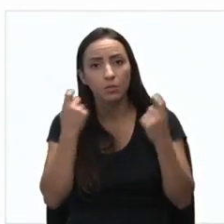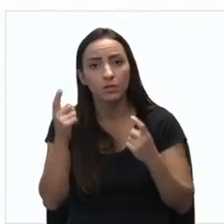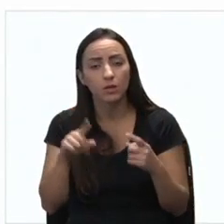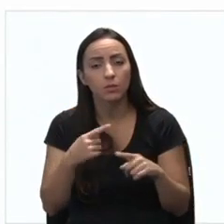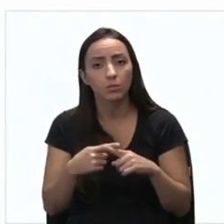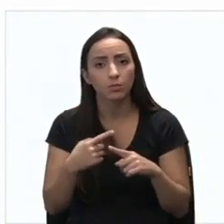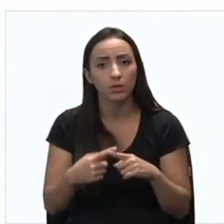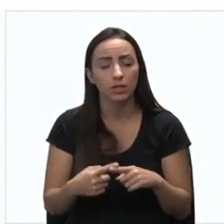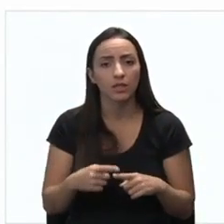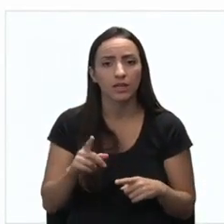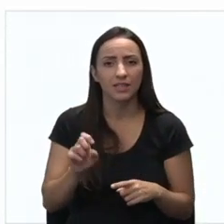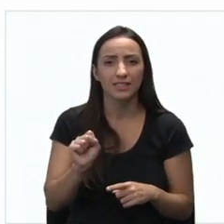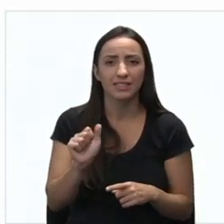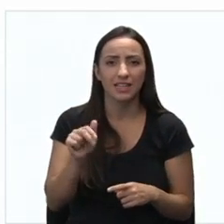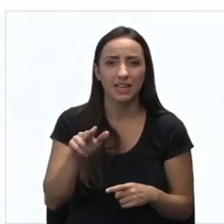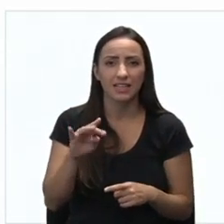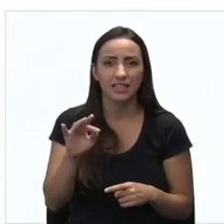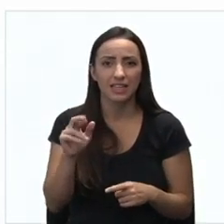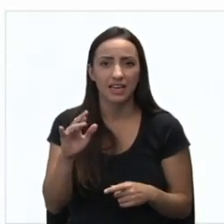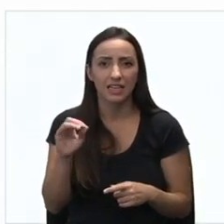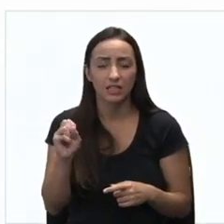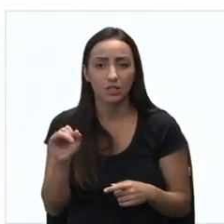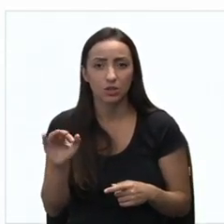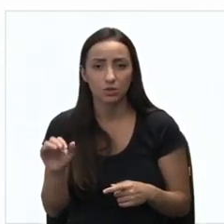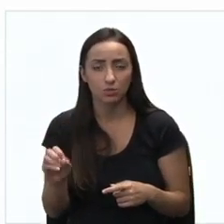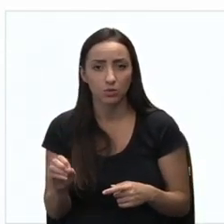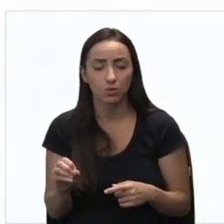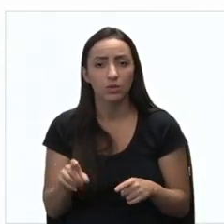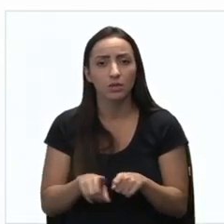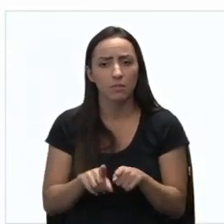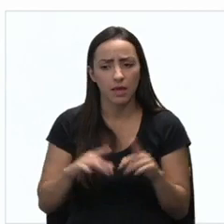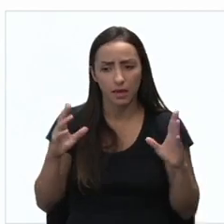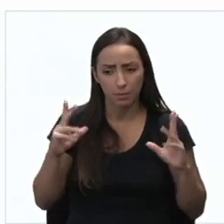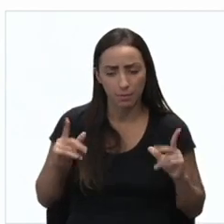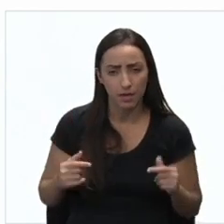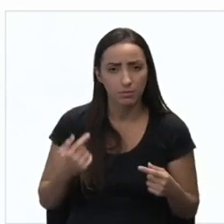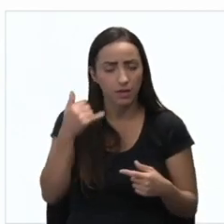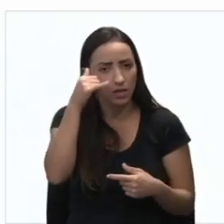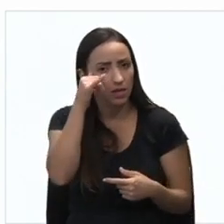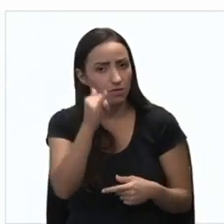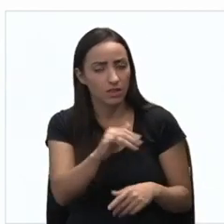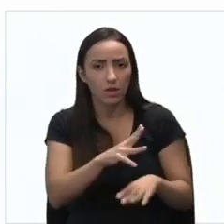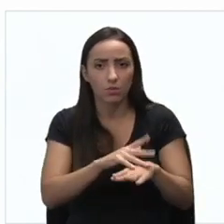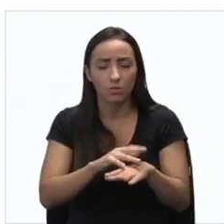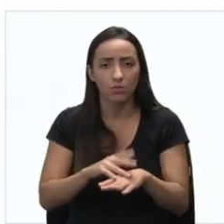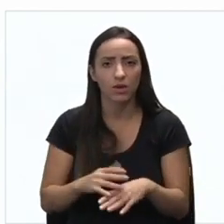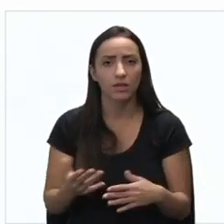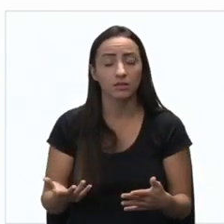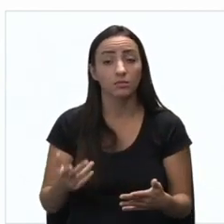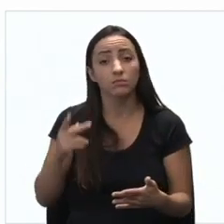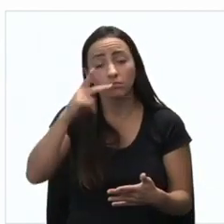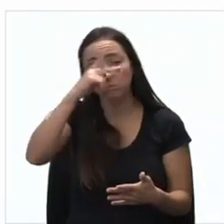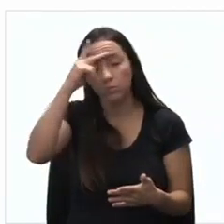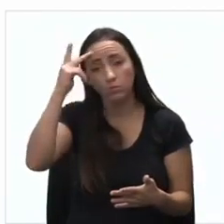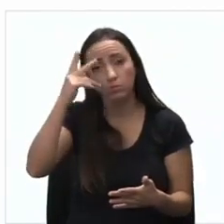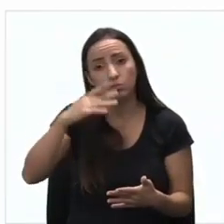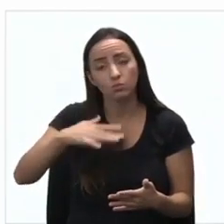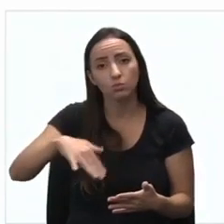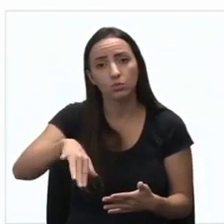ao sanitarismo, a higiene para evitar o crescimento de epidemias, certo? Para essas pessoas que